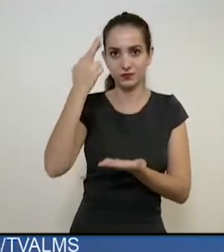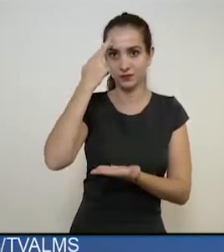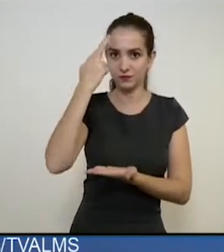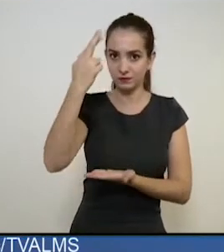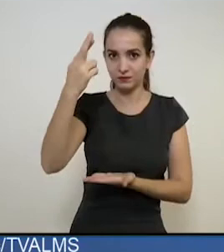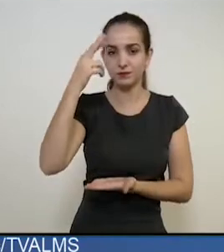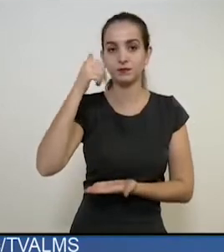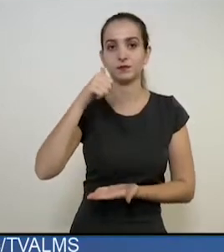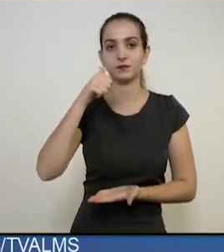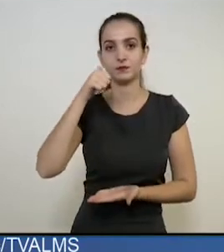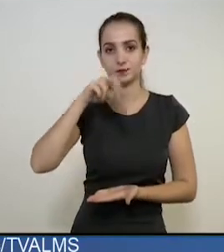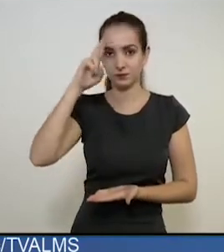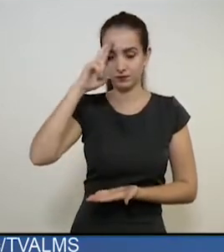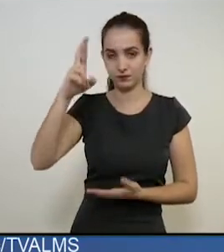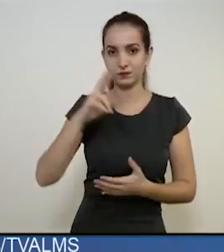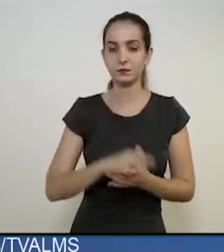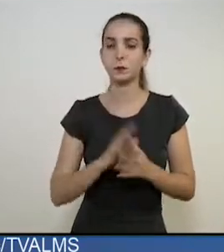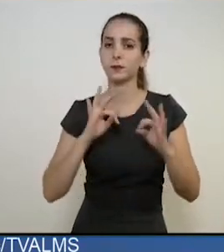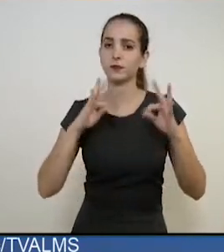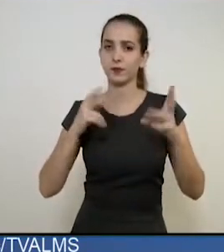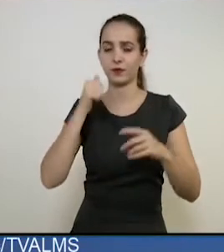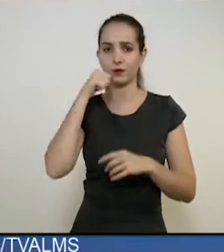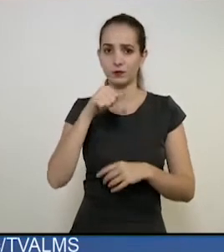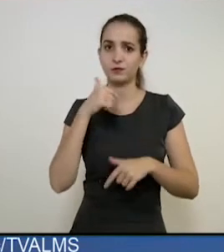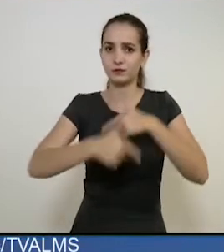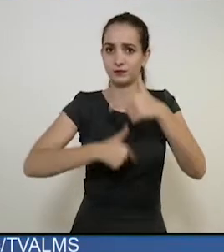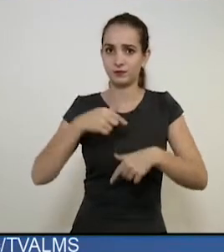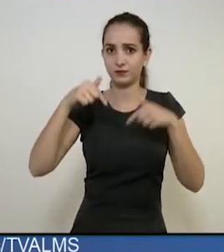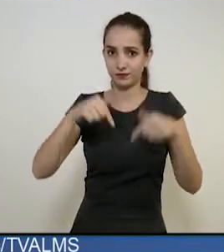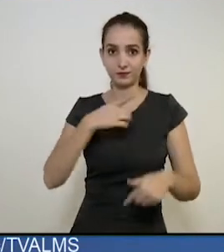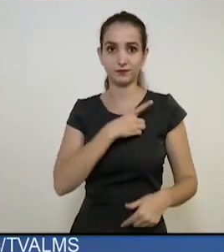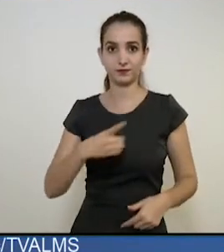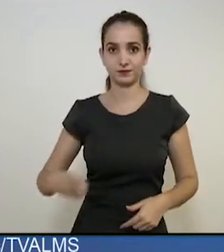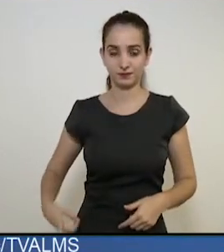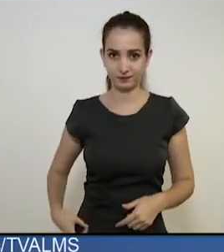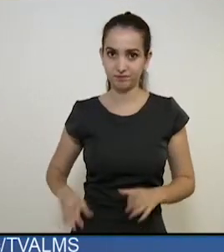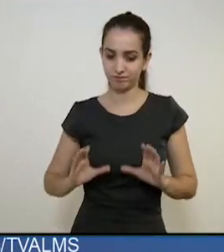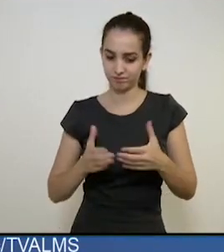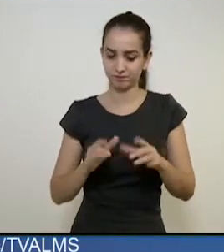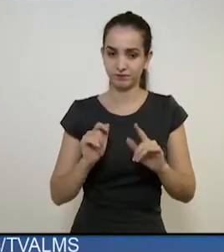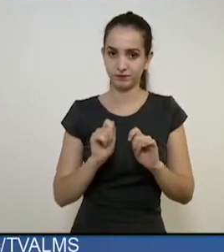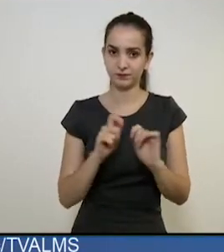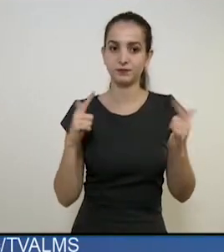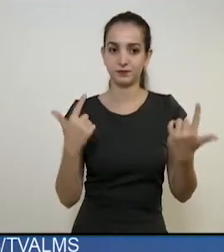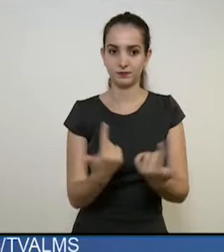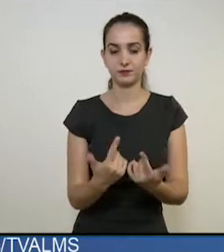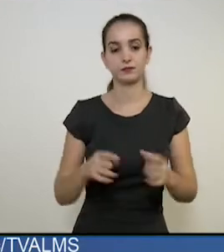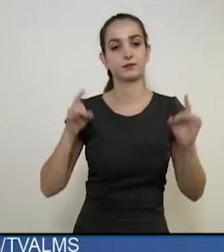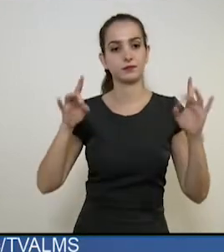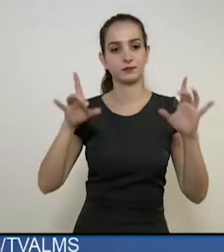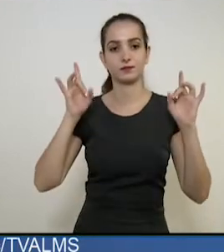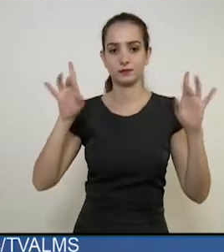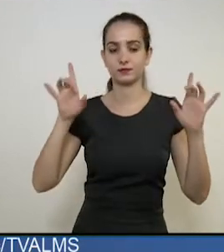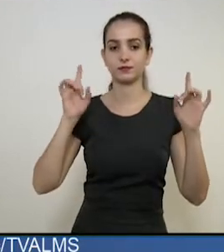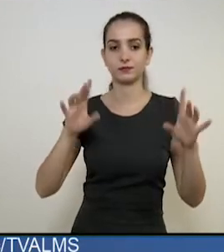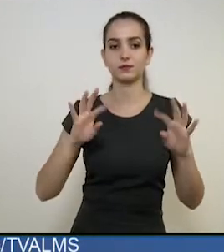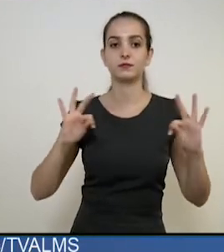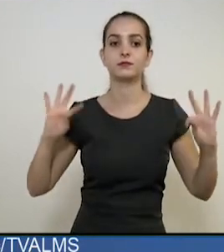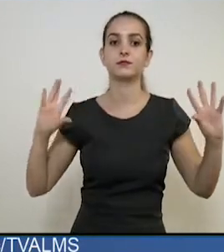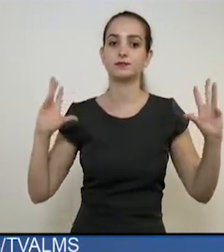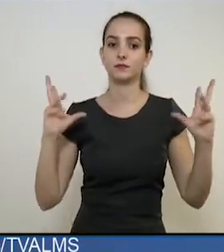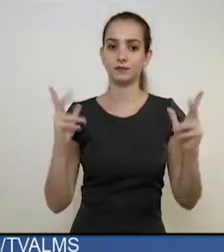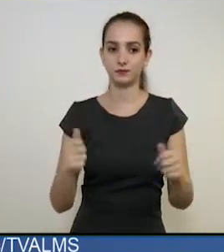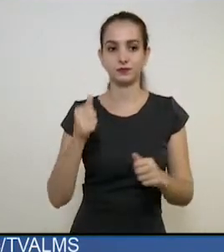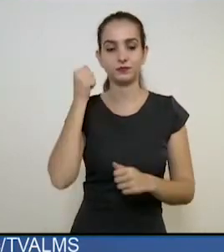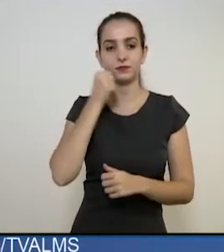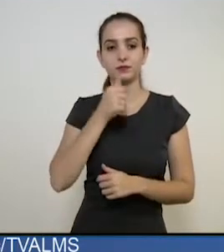as mulheres que atuam aqui no nosso parlamento, e de uma forma muito especial a todas